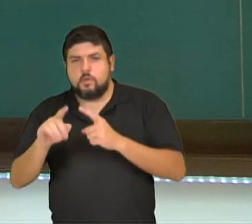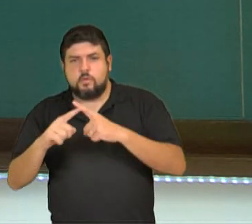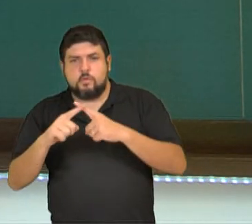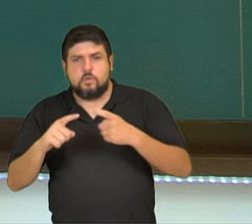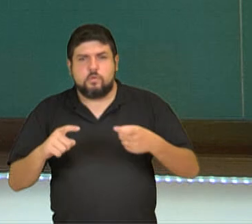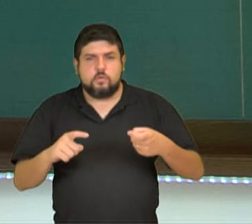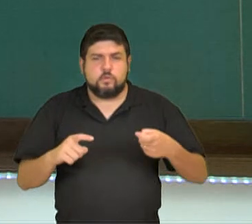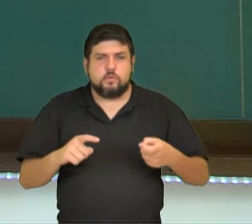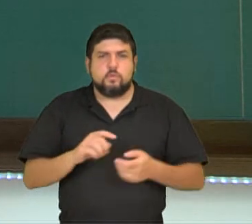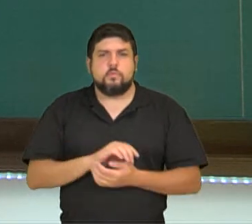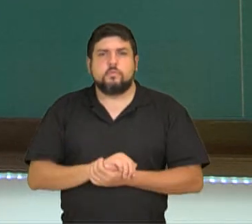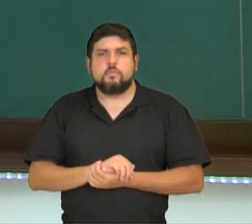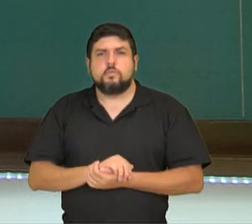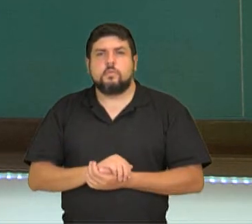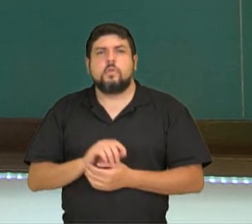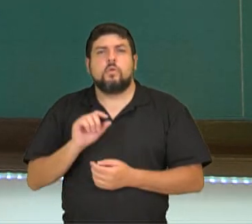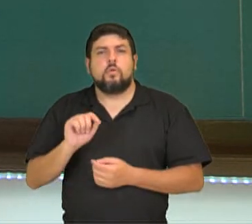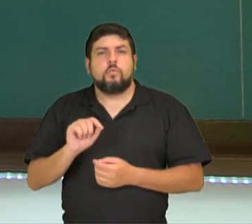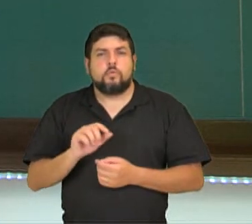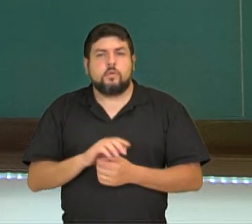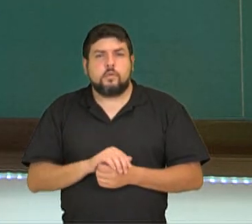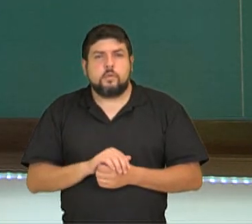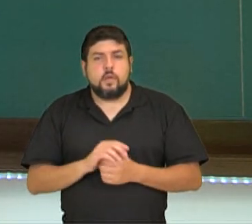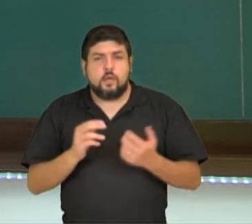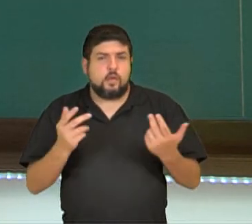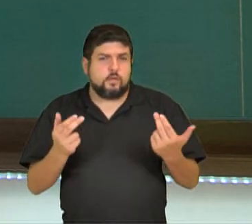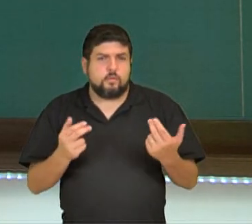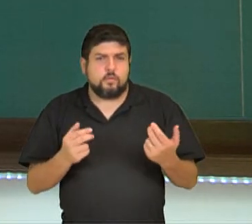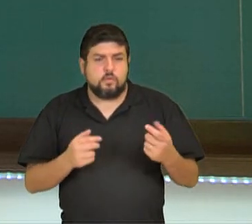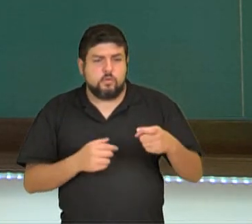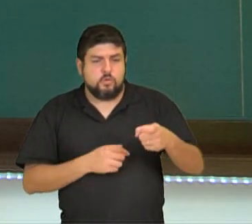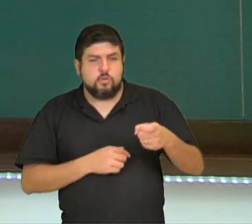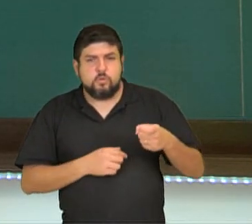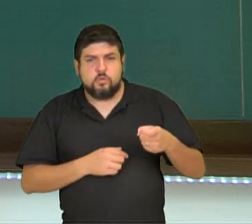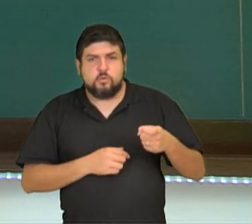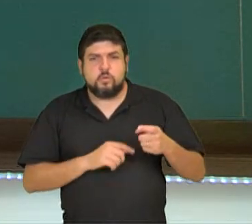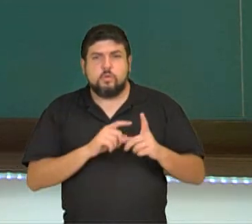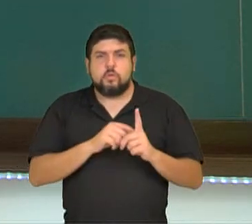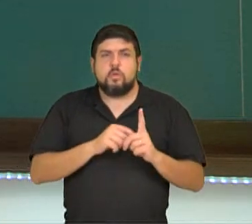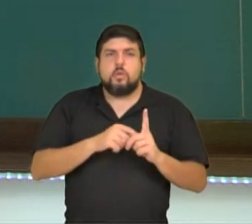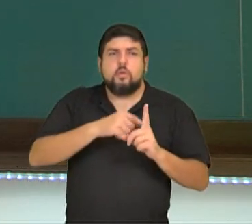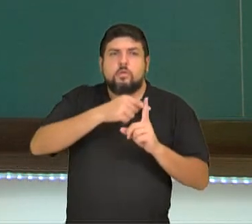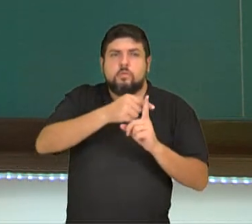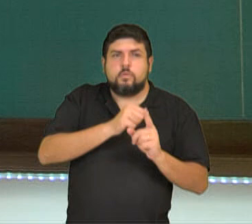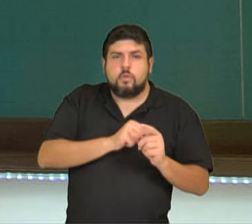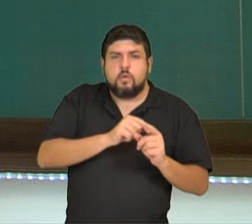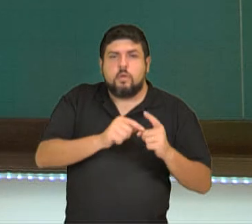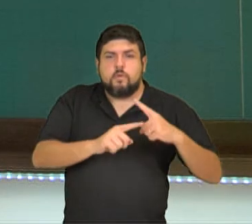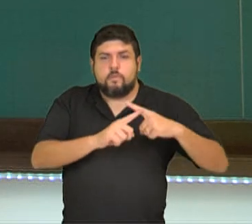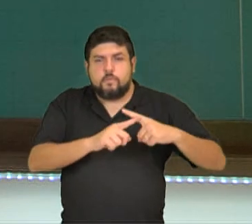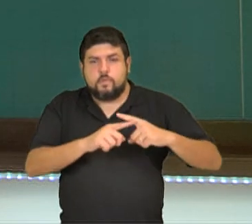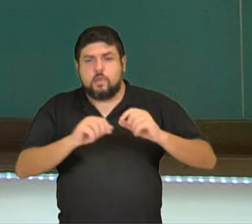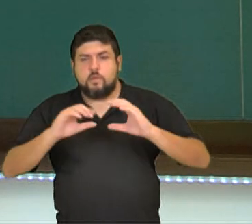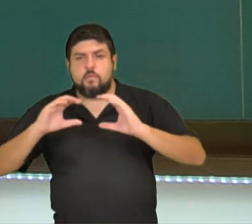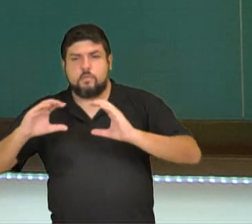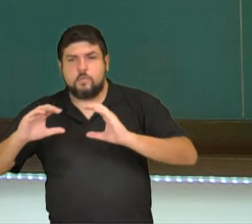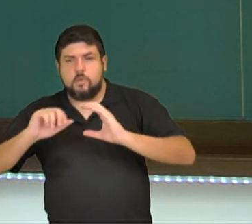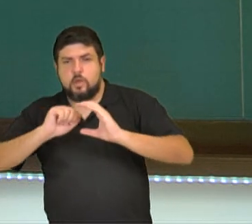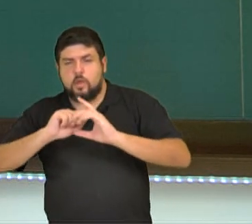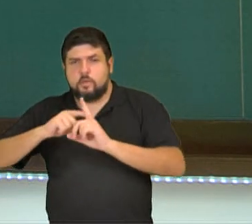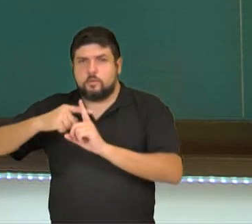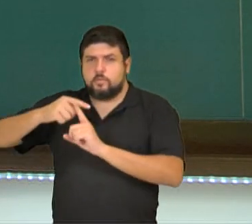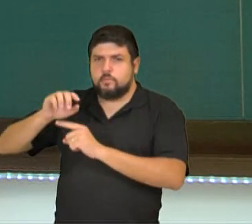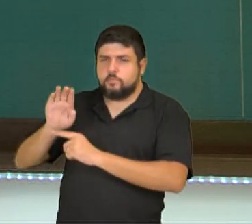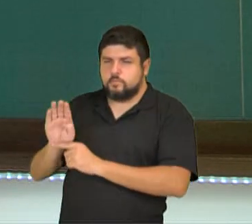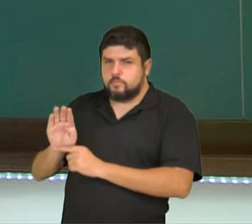área total. Base, que é X, vezes a alturinha, ó. Alturinha é A mais B. Então, é exatamente